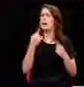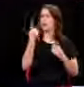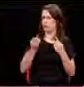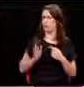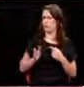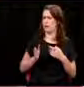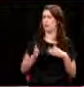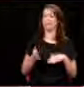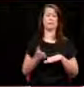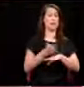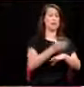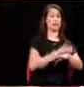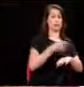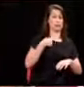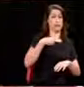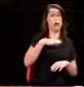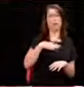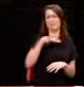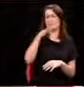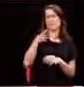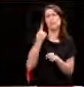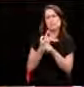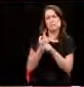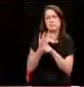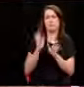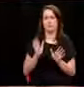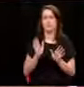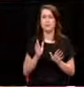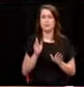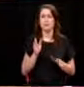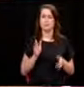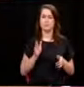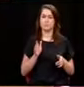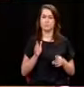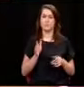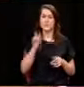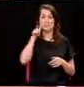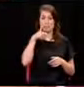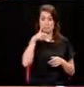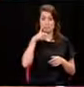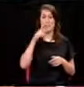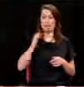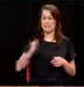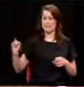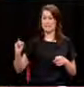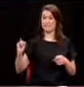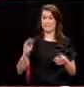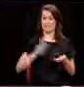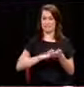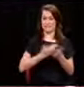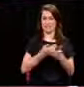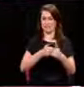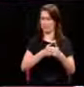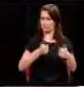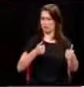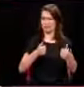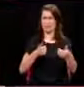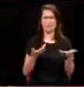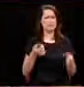coisa à última pergunta que fez. A linha funciona normalmente como qualquer outro cidadão, qualquer outro ouvinte